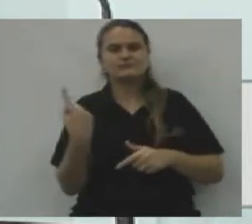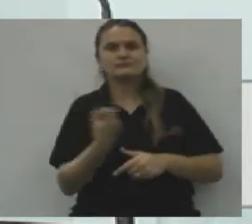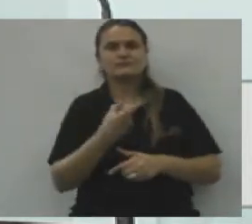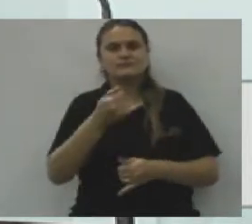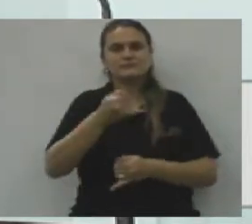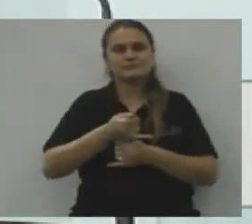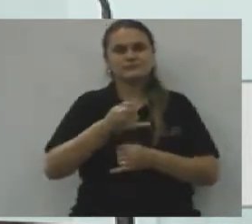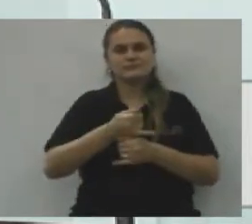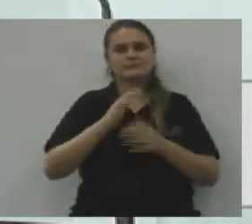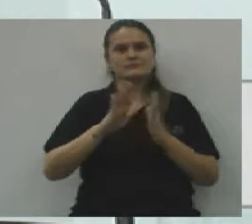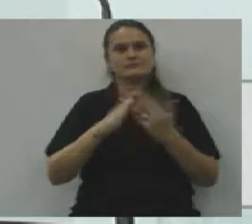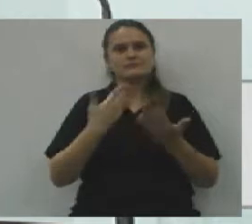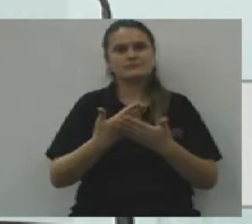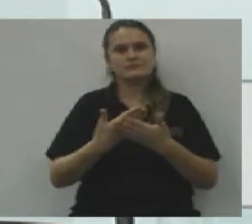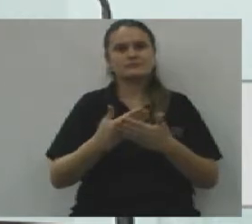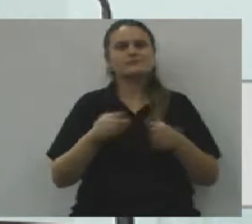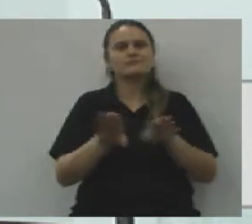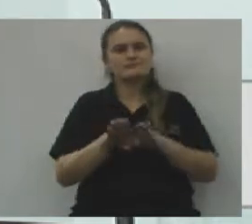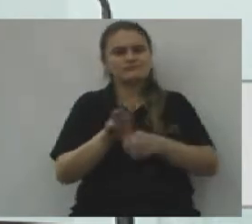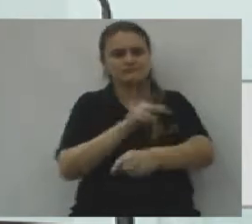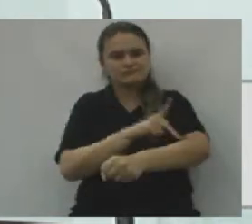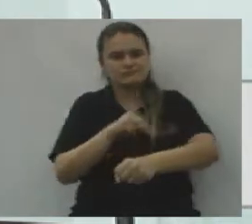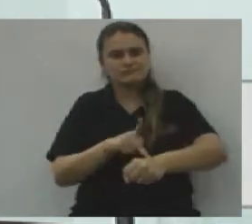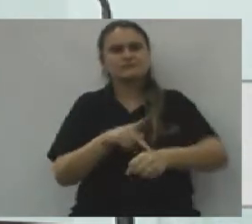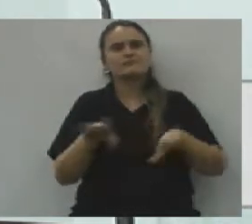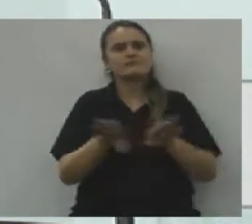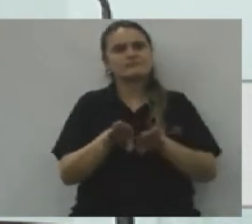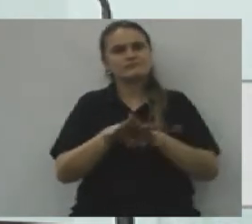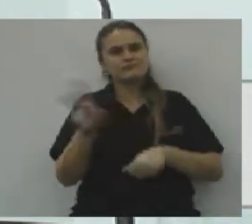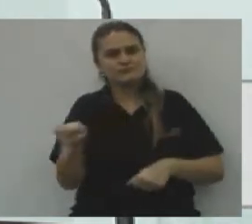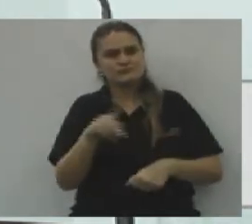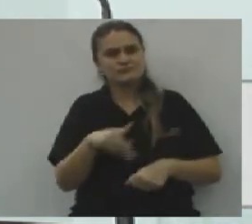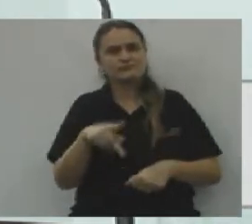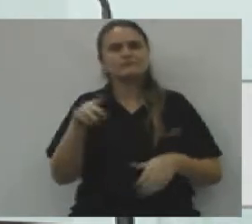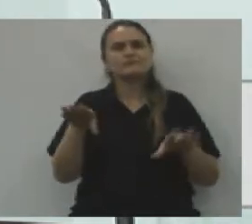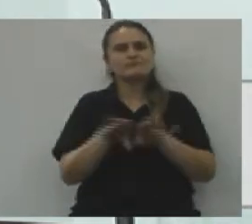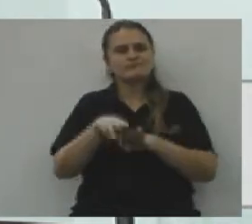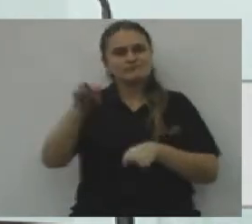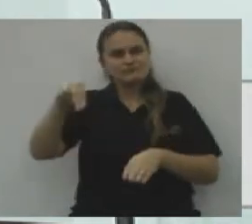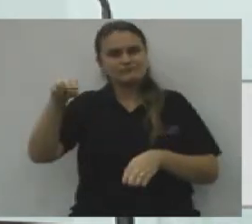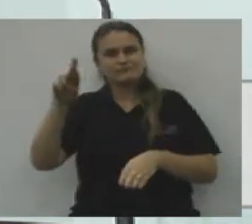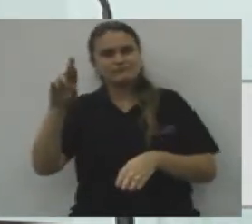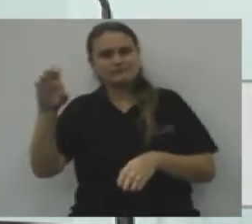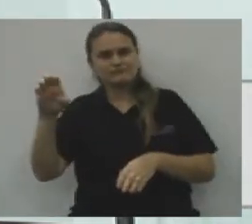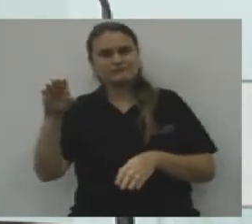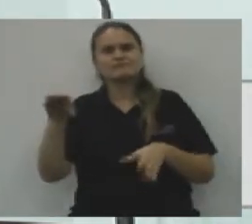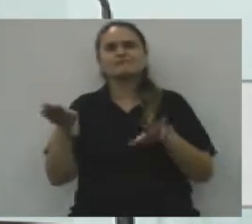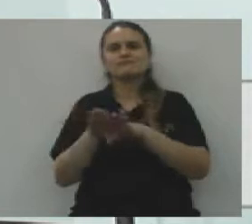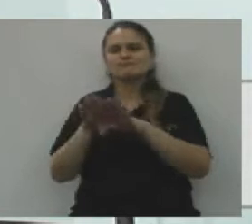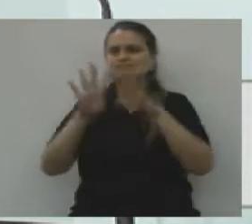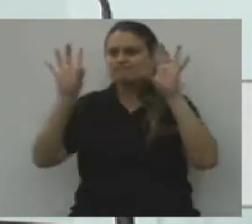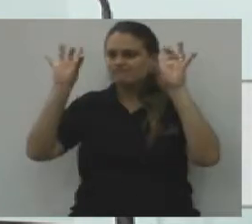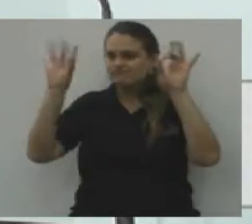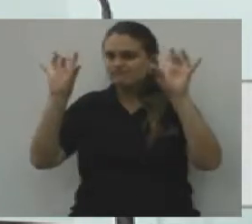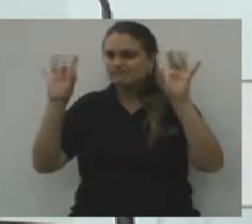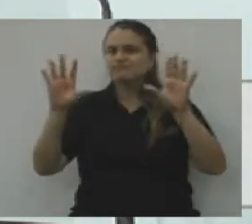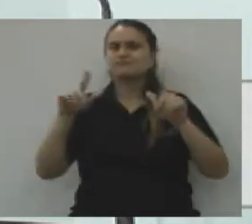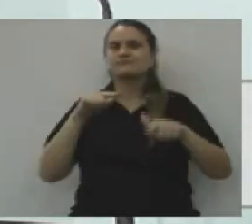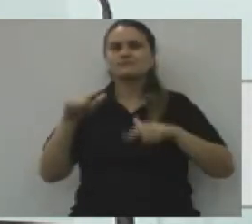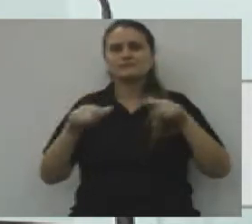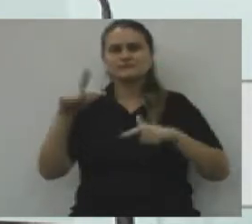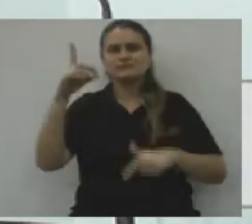diretores, pelos nossos pedagogos, educadores e o Núcleo Regional de Educação, mas de forma especial ao Dr. Carlos e Dr. Júlio,